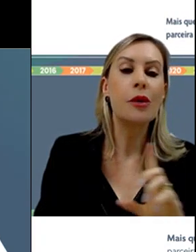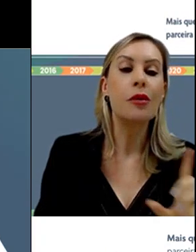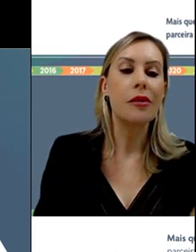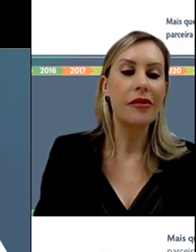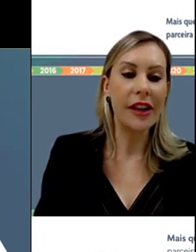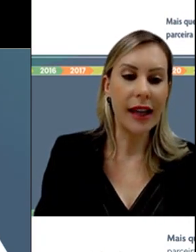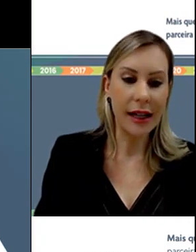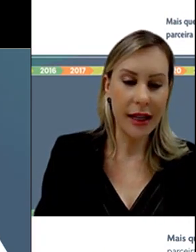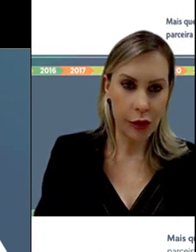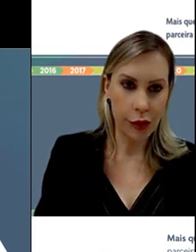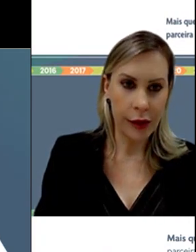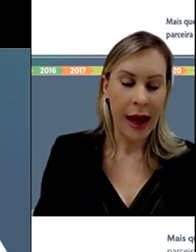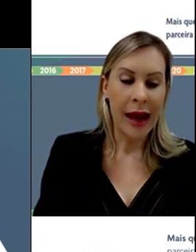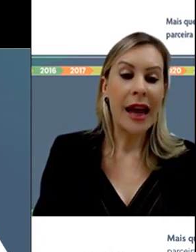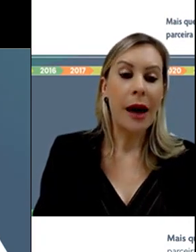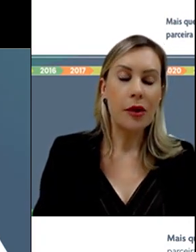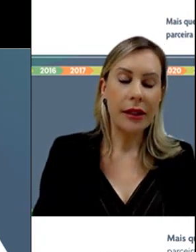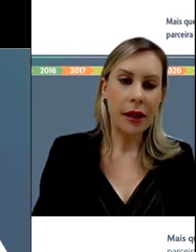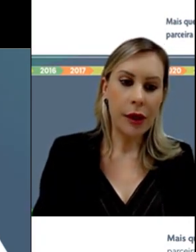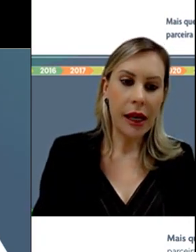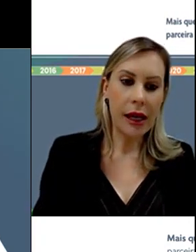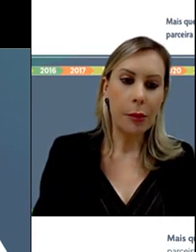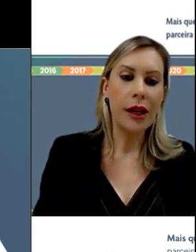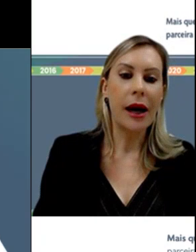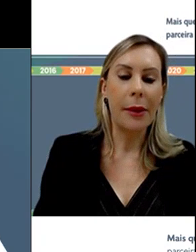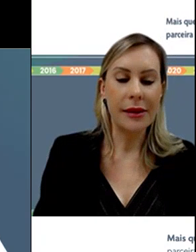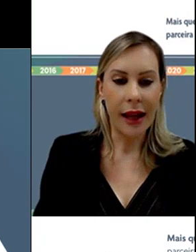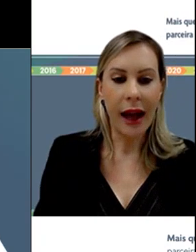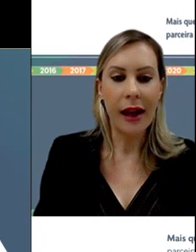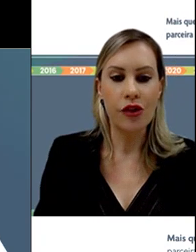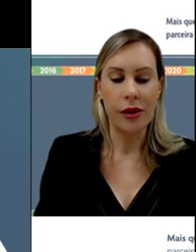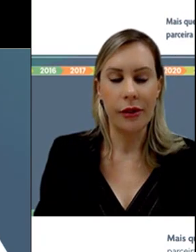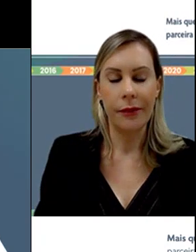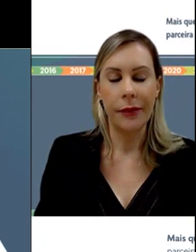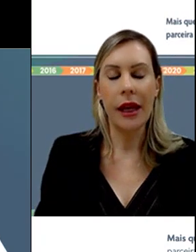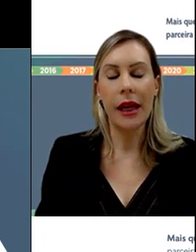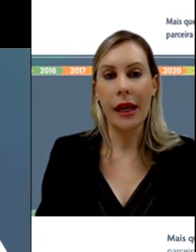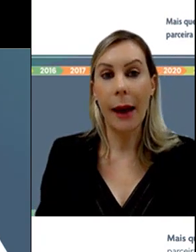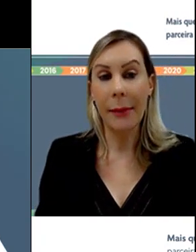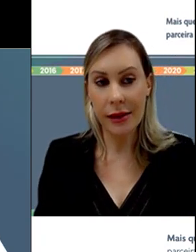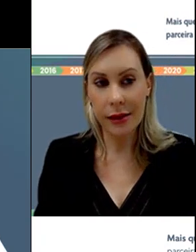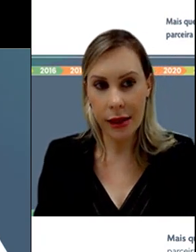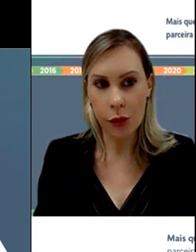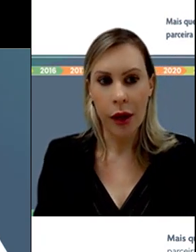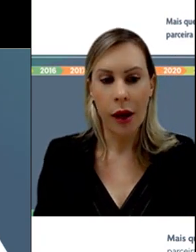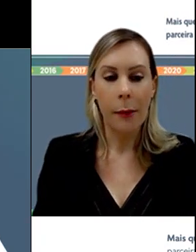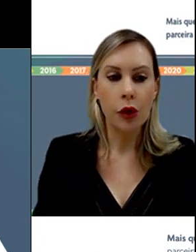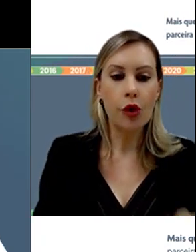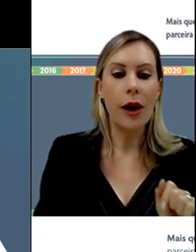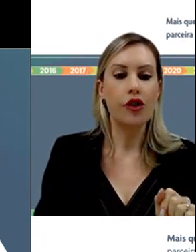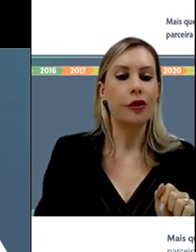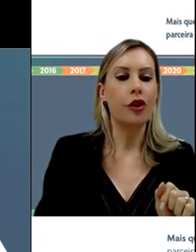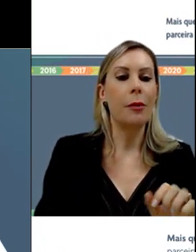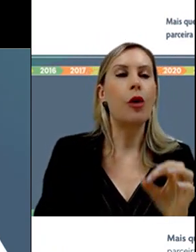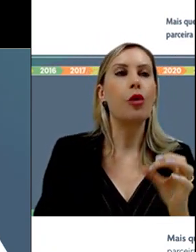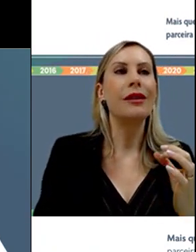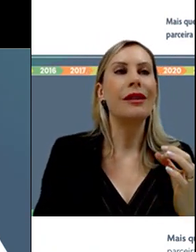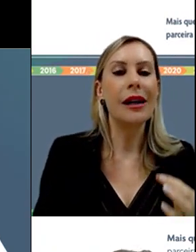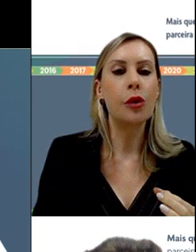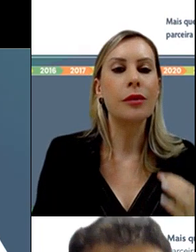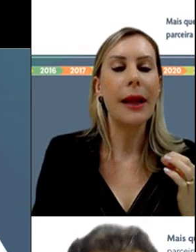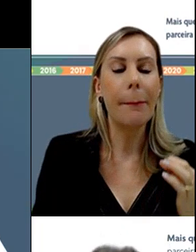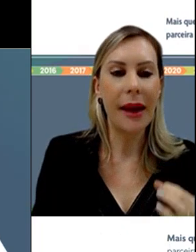normal são vitalícios. E a aposentadoria por incapacidade e a pensão do ativo